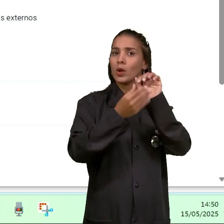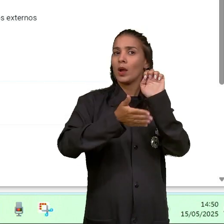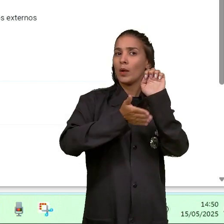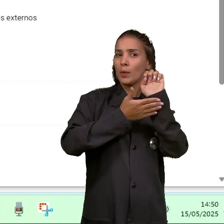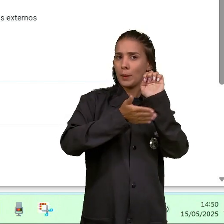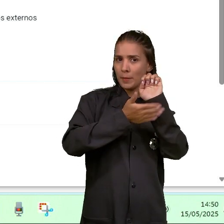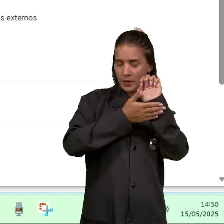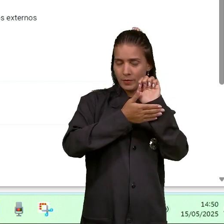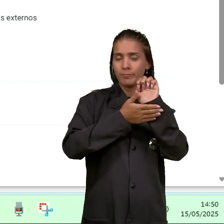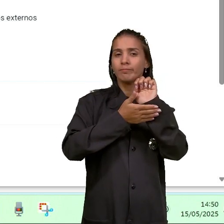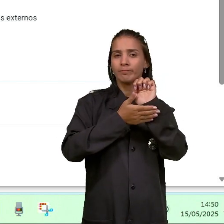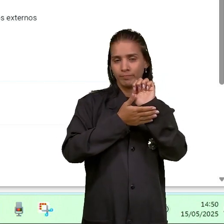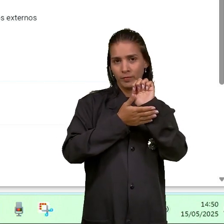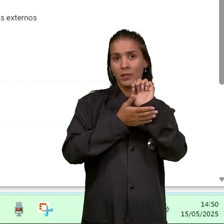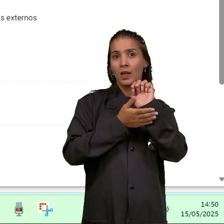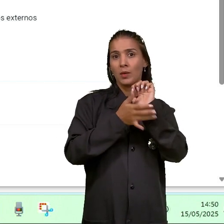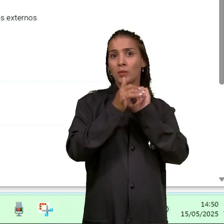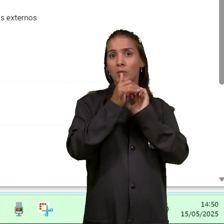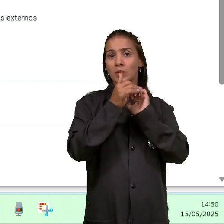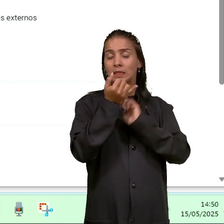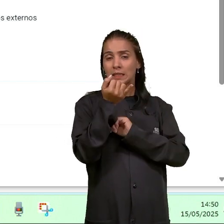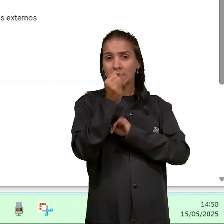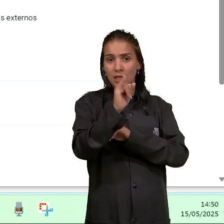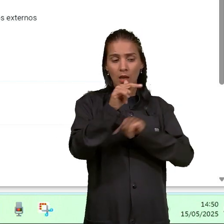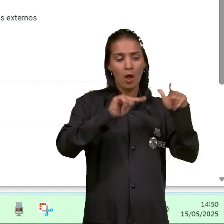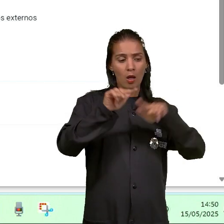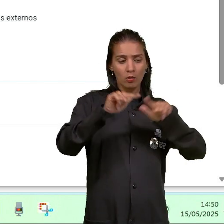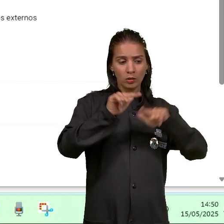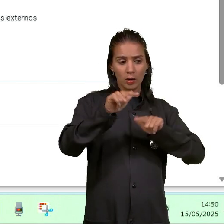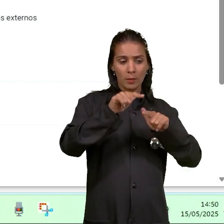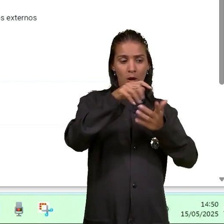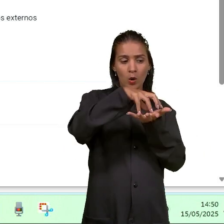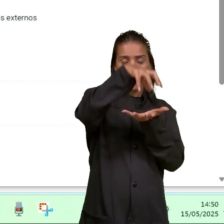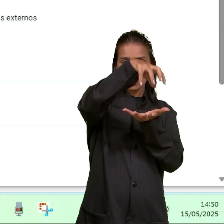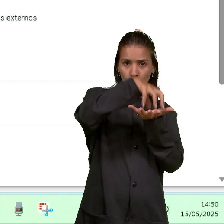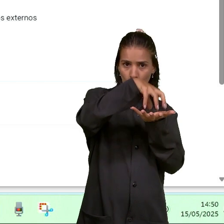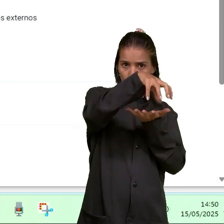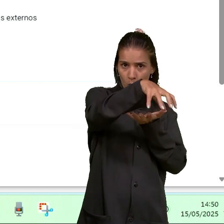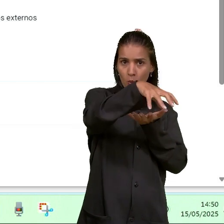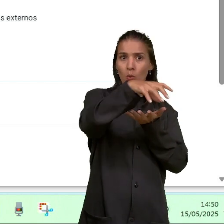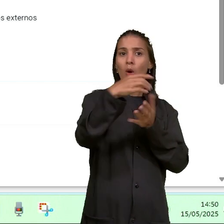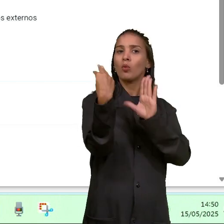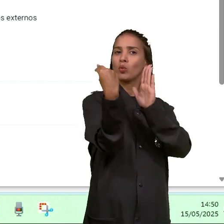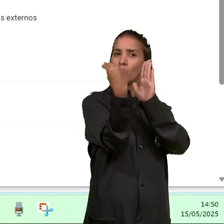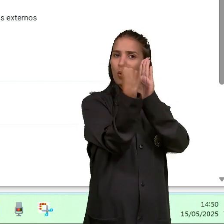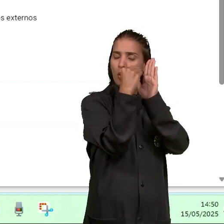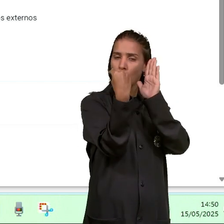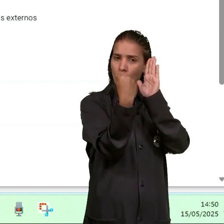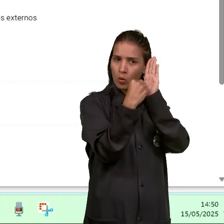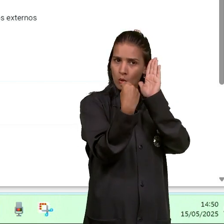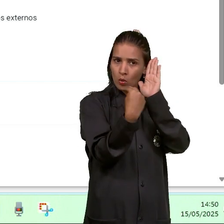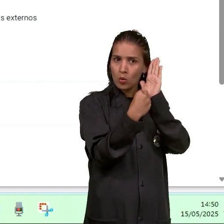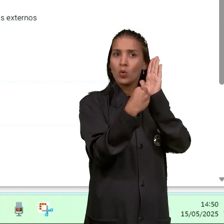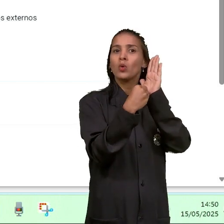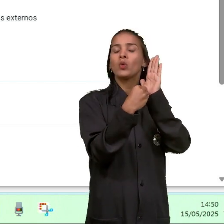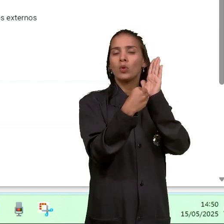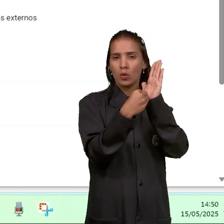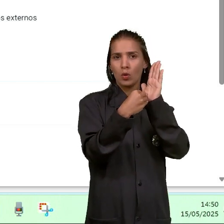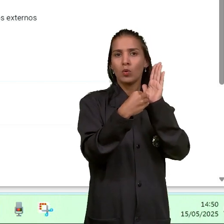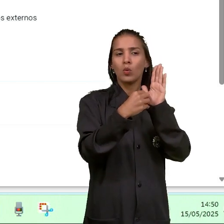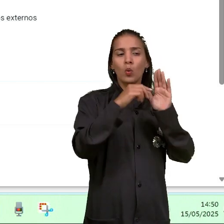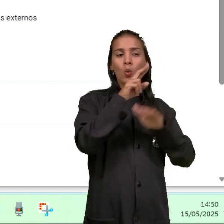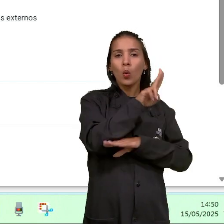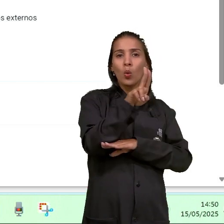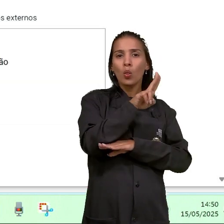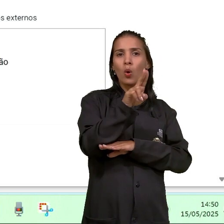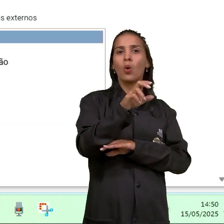vinculado, tá? Aqui vai aparecer o meu, e eu vou colocar aqui um destinatário, por exemplo, e eu vou pegar aqui, vou tentar pegar aqui, ó, ver